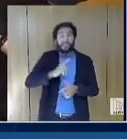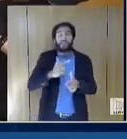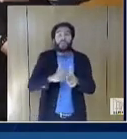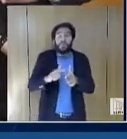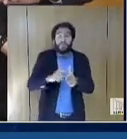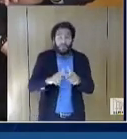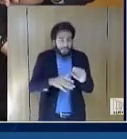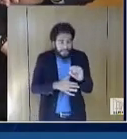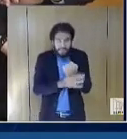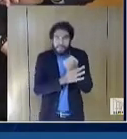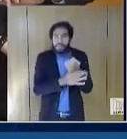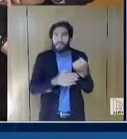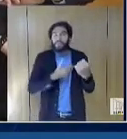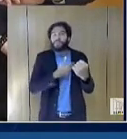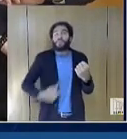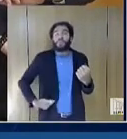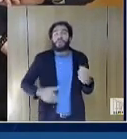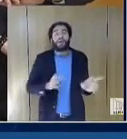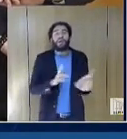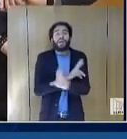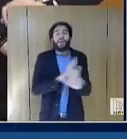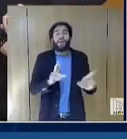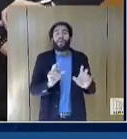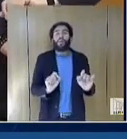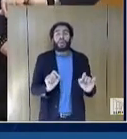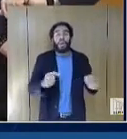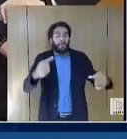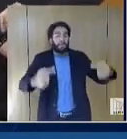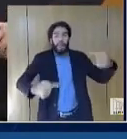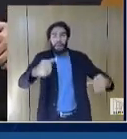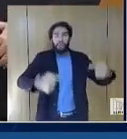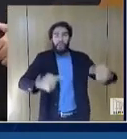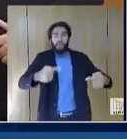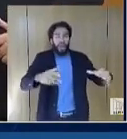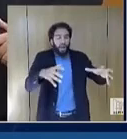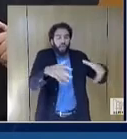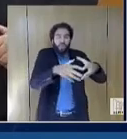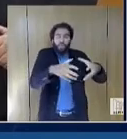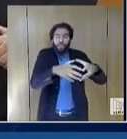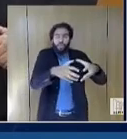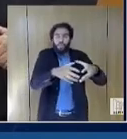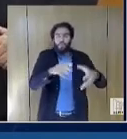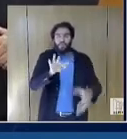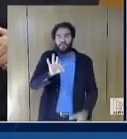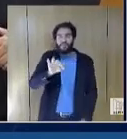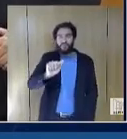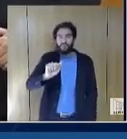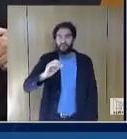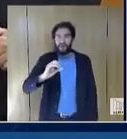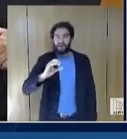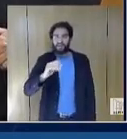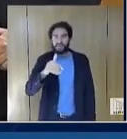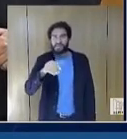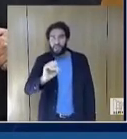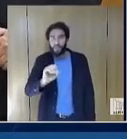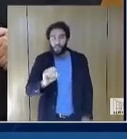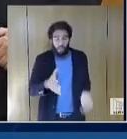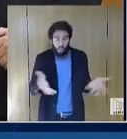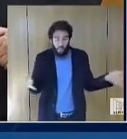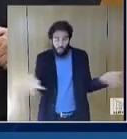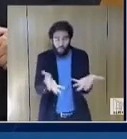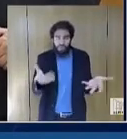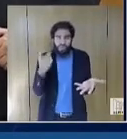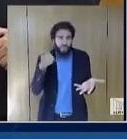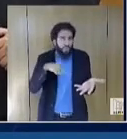o ministro Flávio Dino, por conta de provas que mostravam a ação dele nesse crime, ele